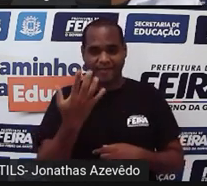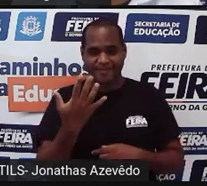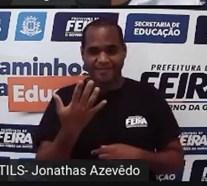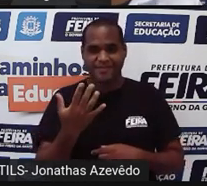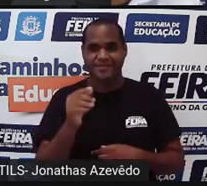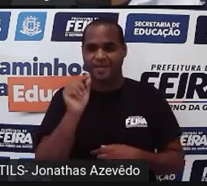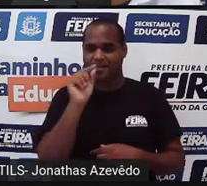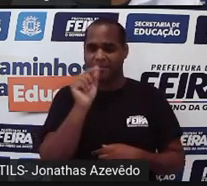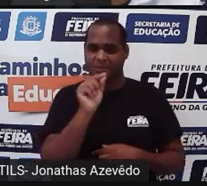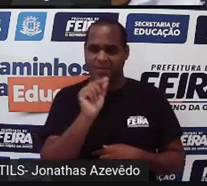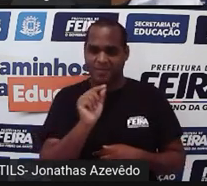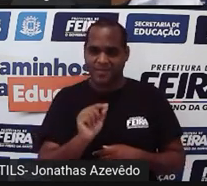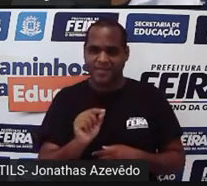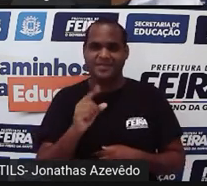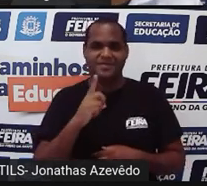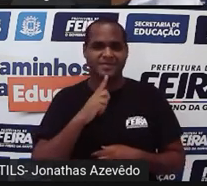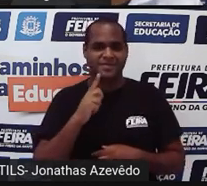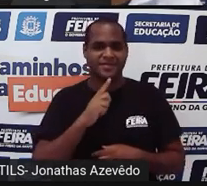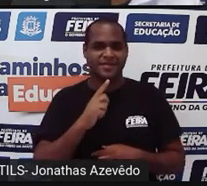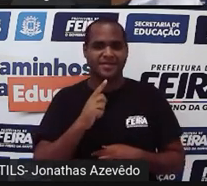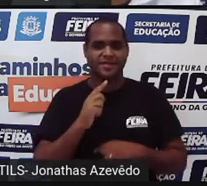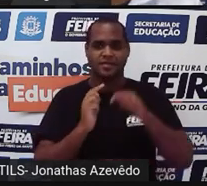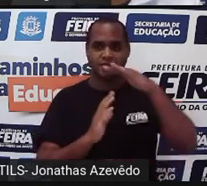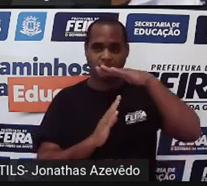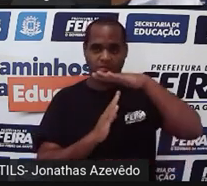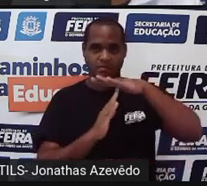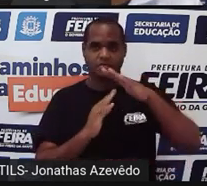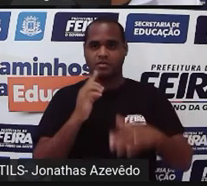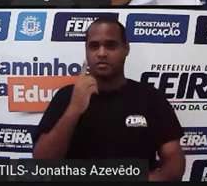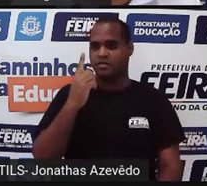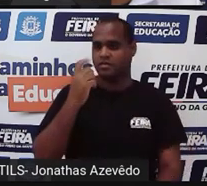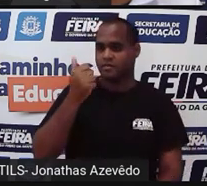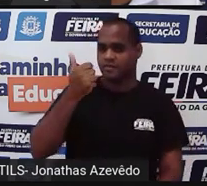barrinha, né? Até a altura 125.